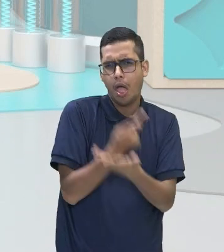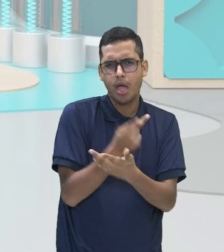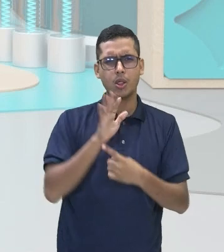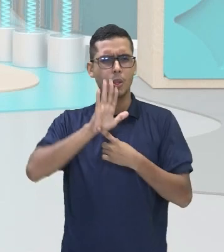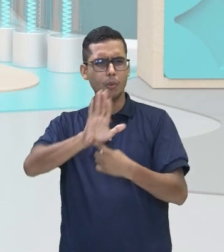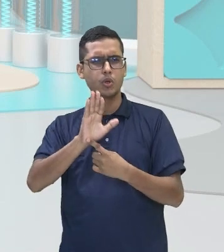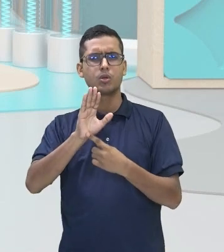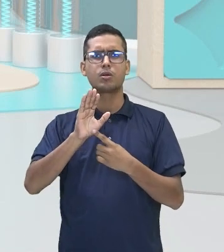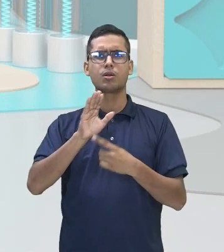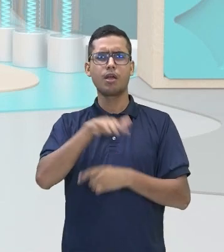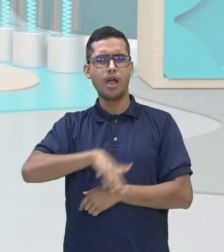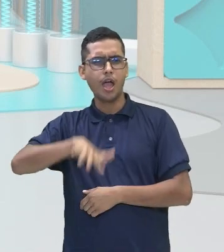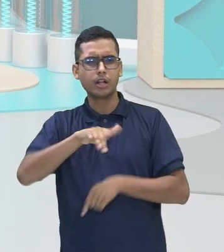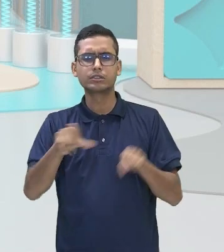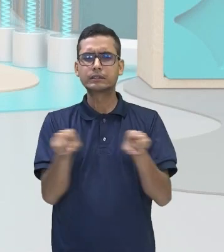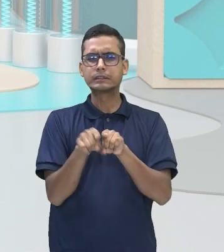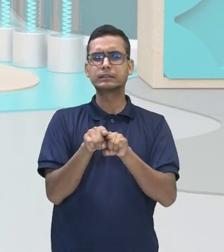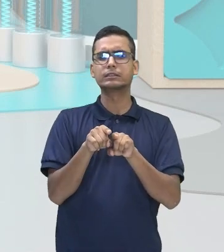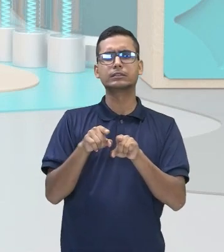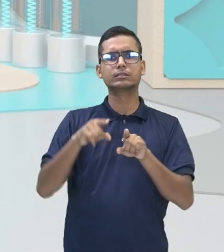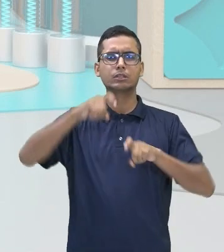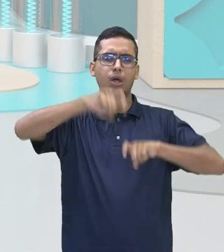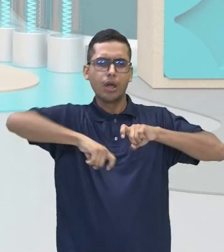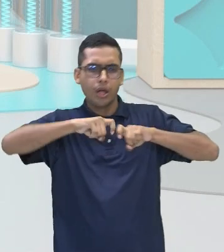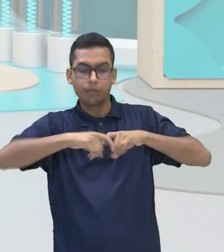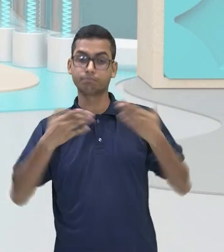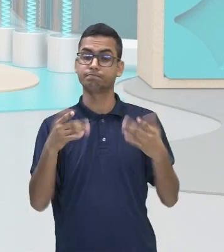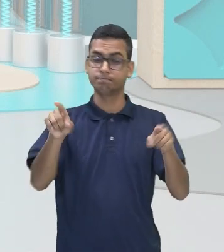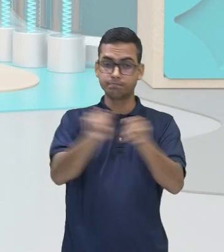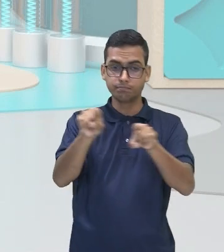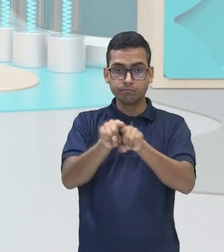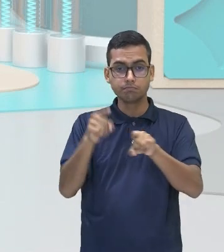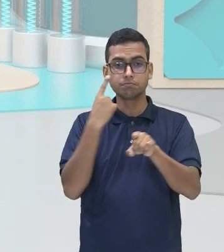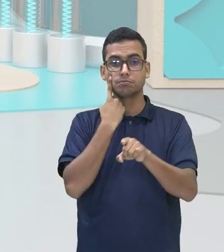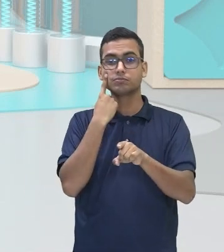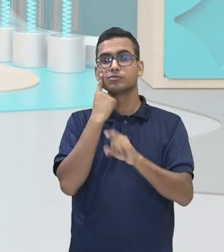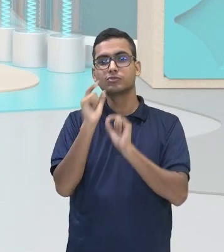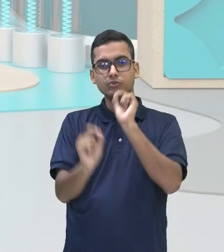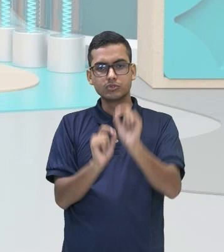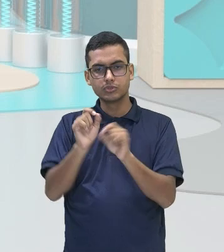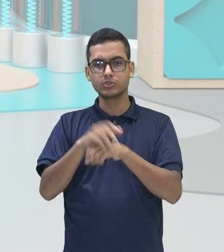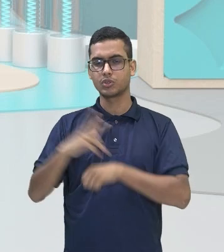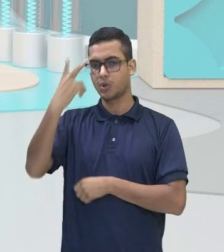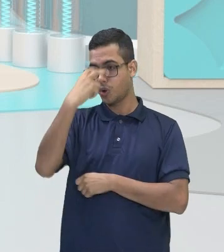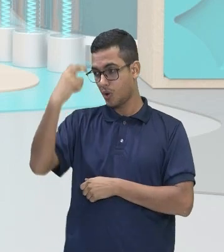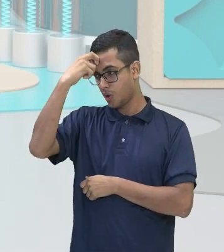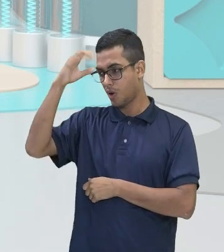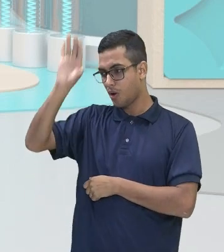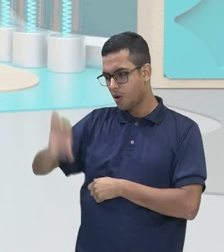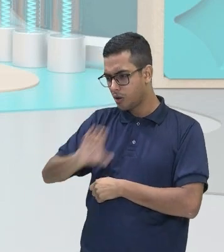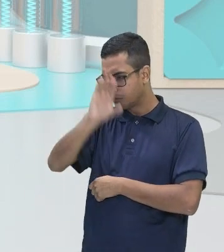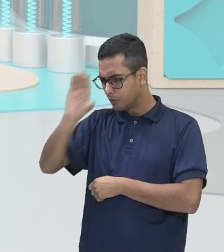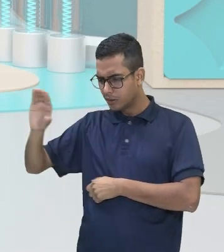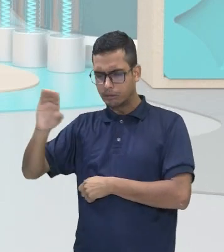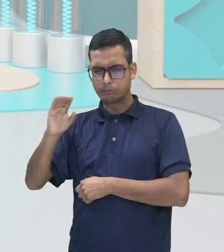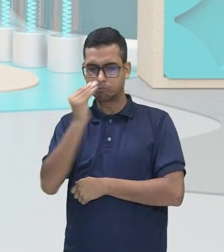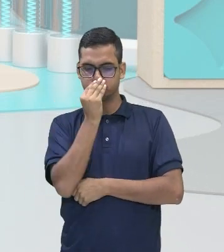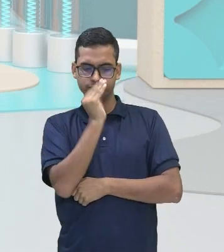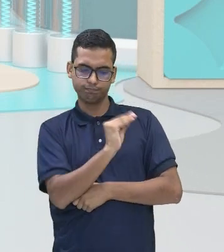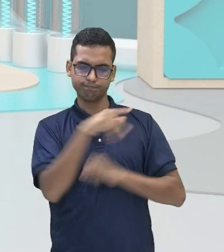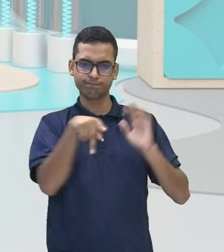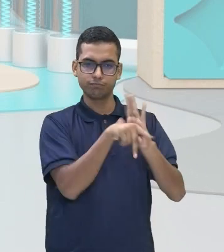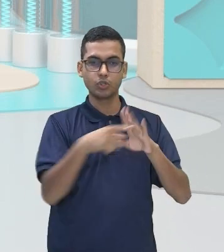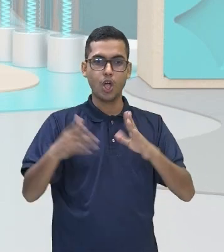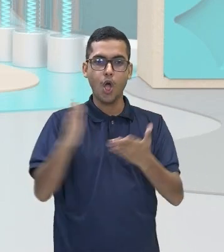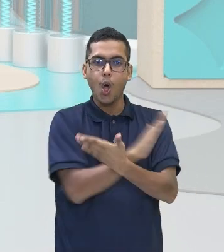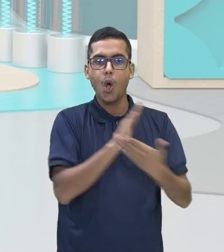corpo de formas que desagradava a cultura ali fortemente influenciada pela igreja. Inclusive, esse foi o período que a dança